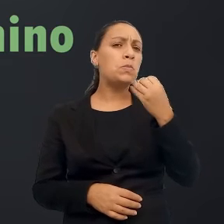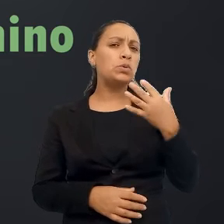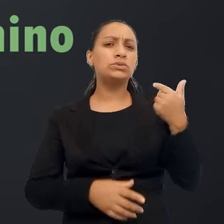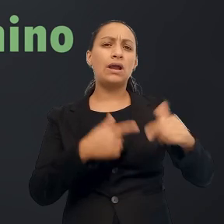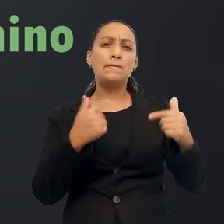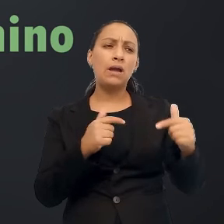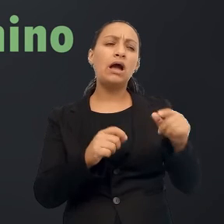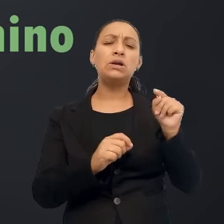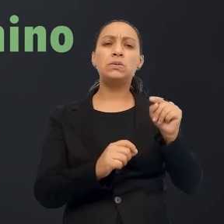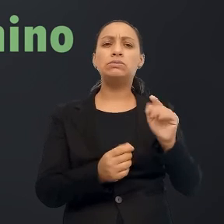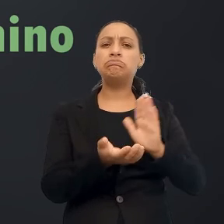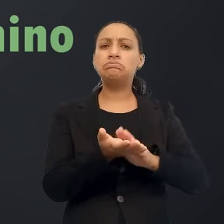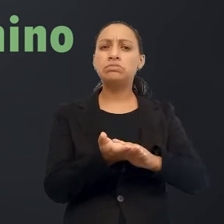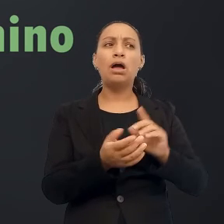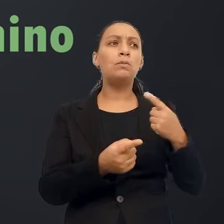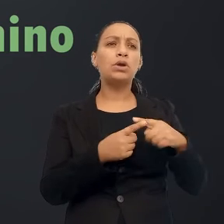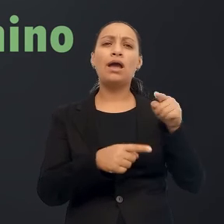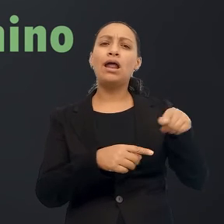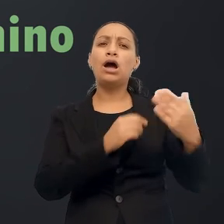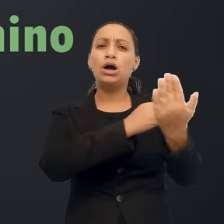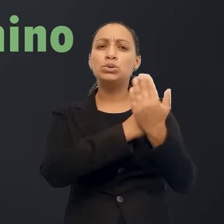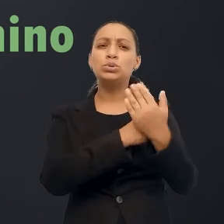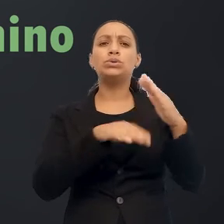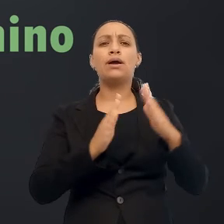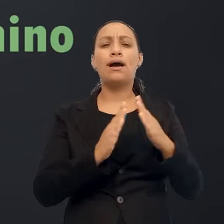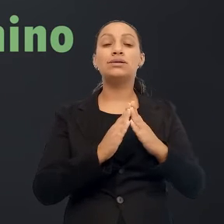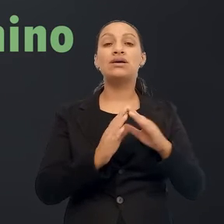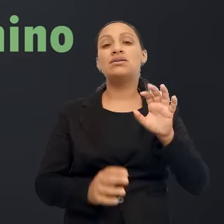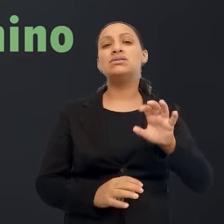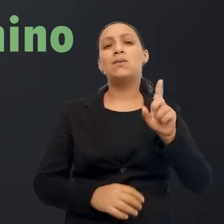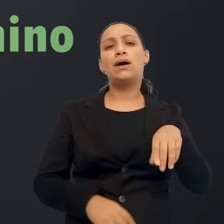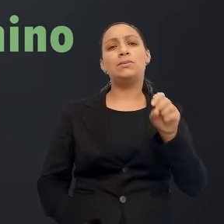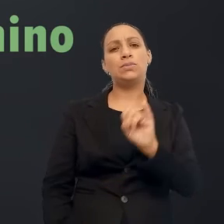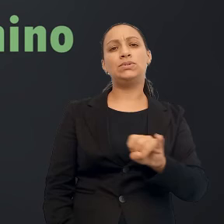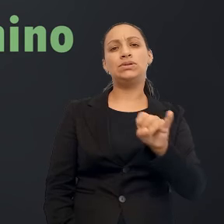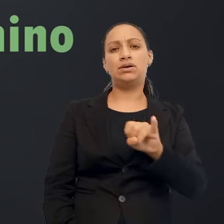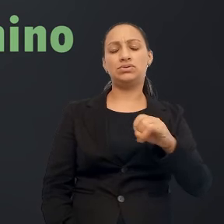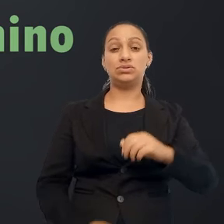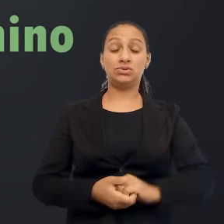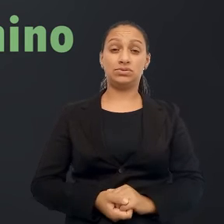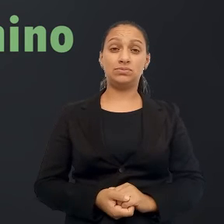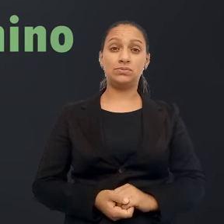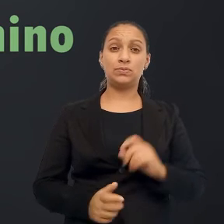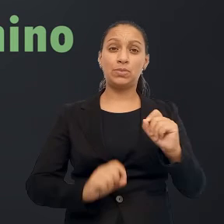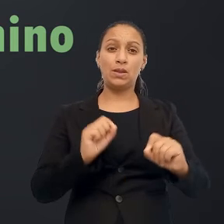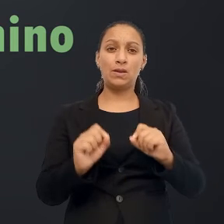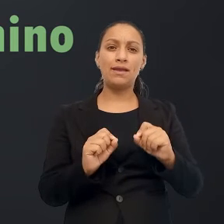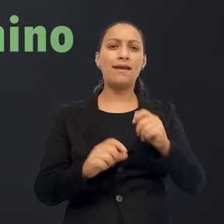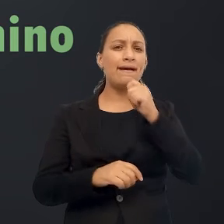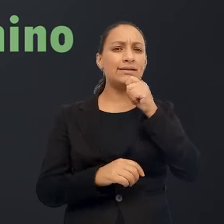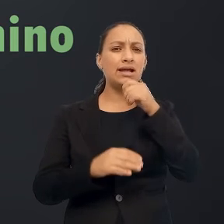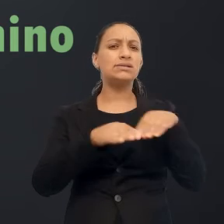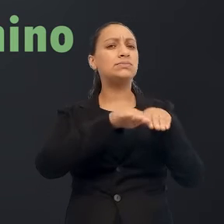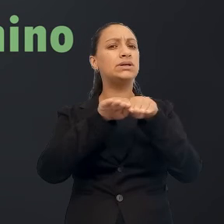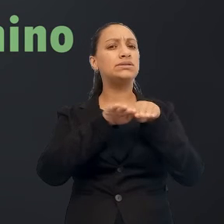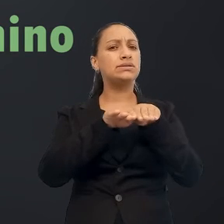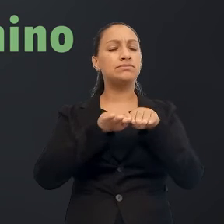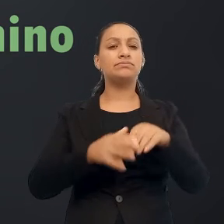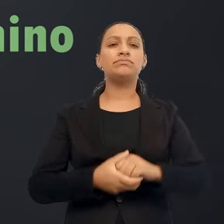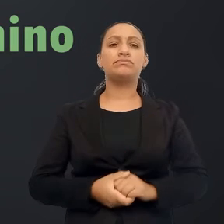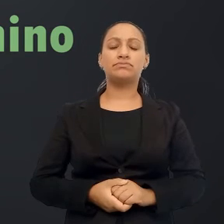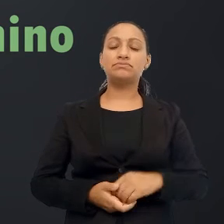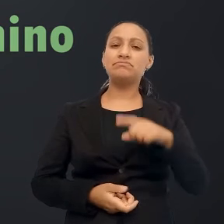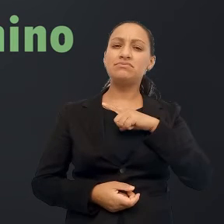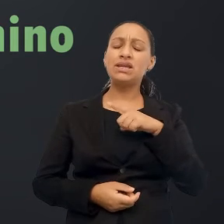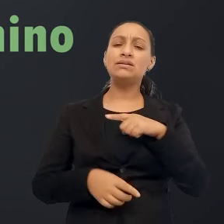ele ajuda em casa, isso é muito importante, né? Ela acaba reforçando ainda esses padrões. A gente tem até um